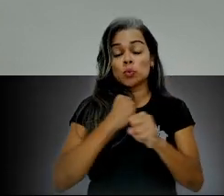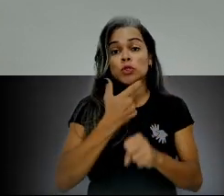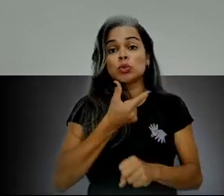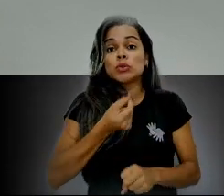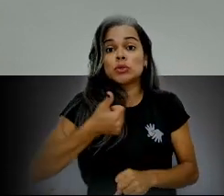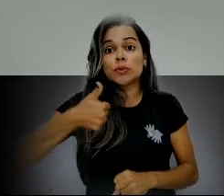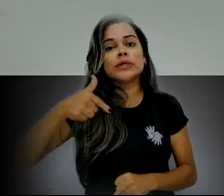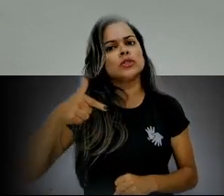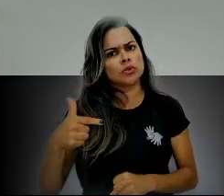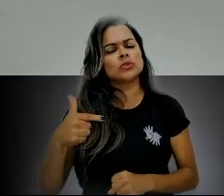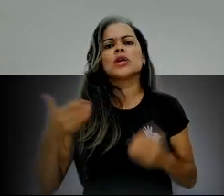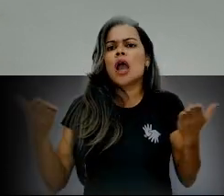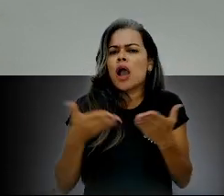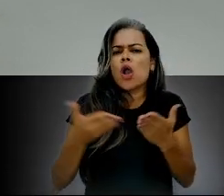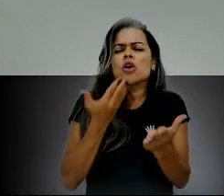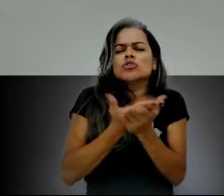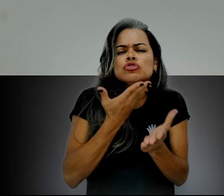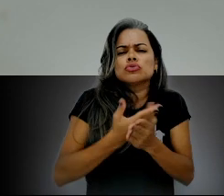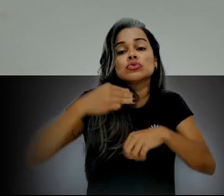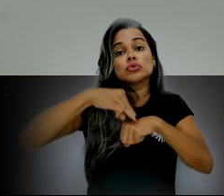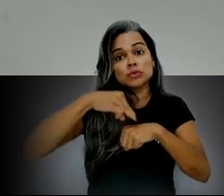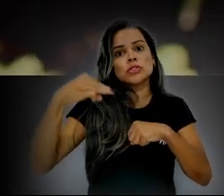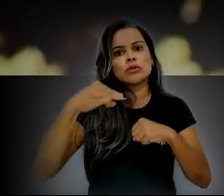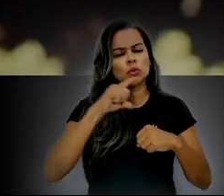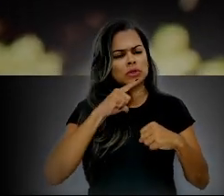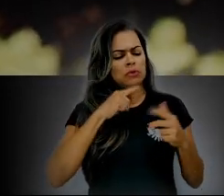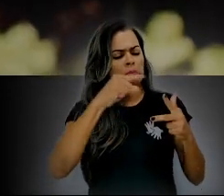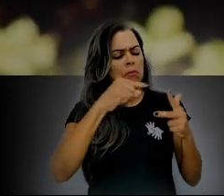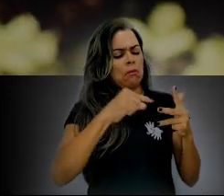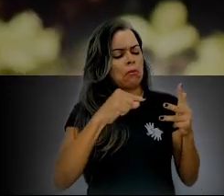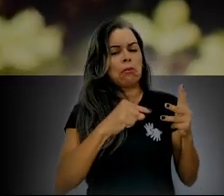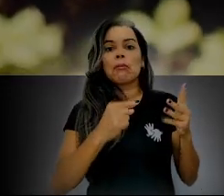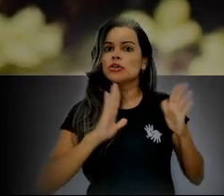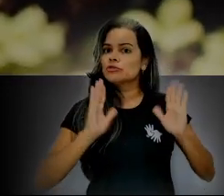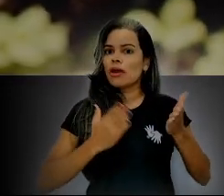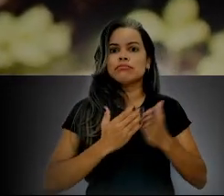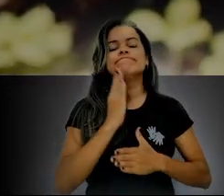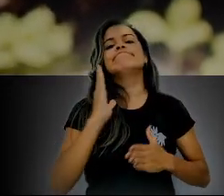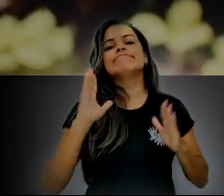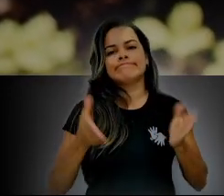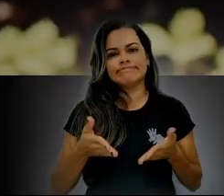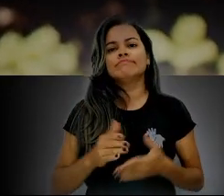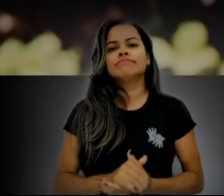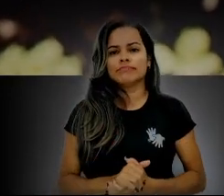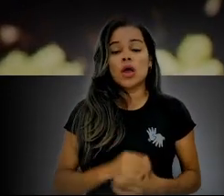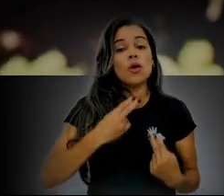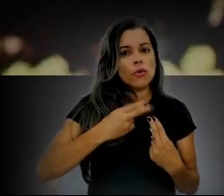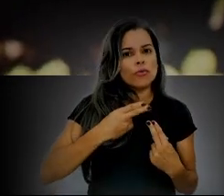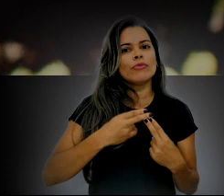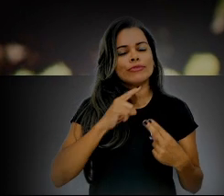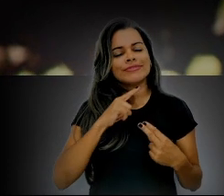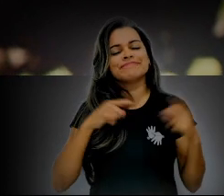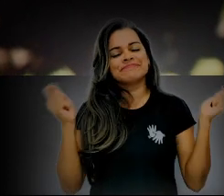2012 e hoje eu sou mestranda foram várias etapas superadas então assim